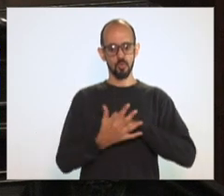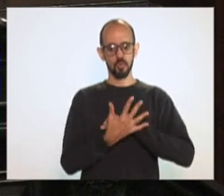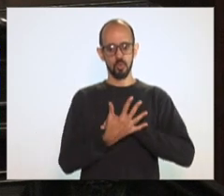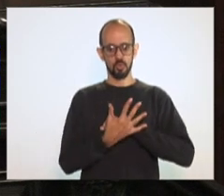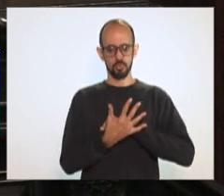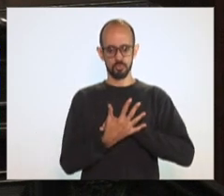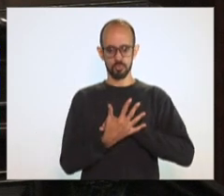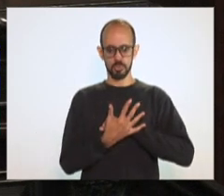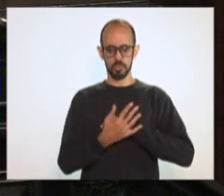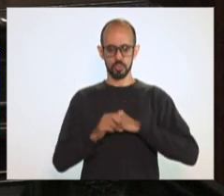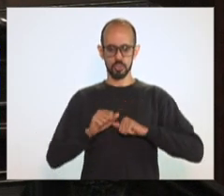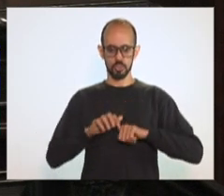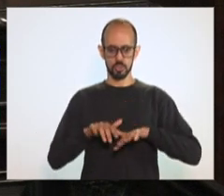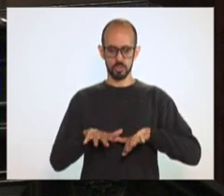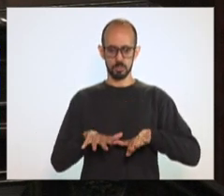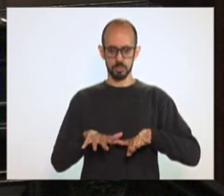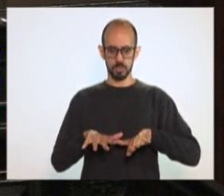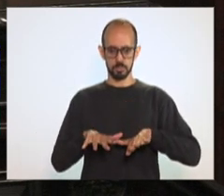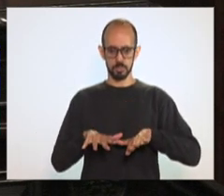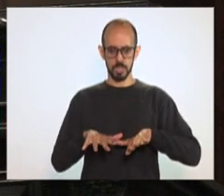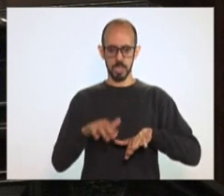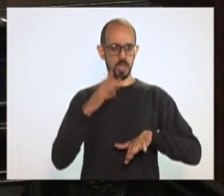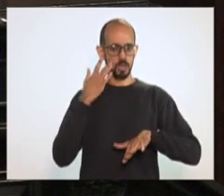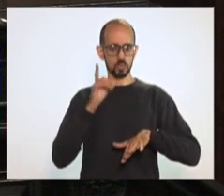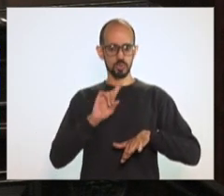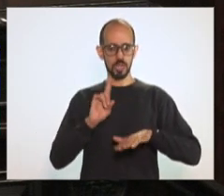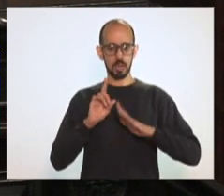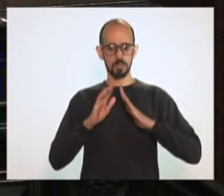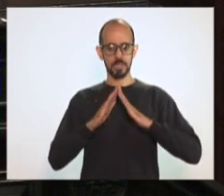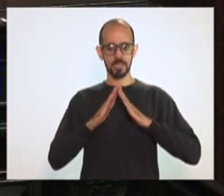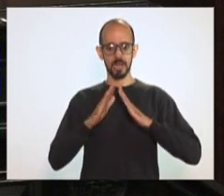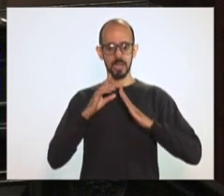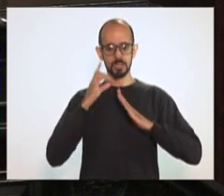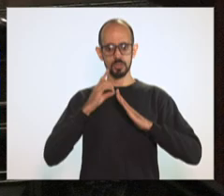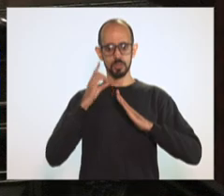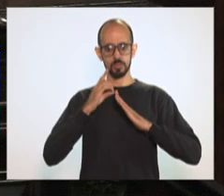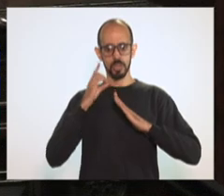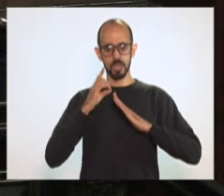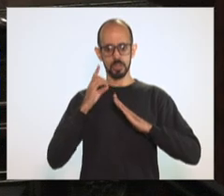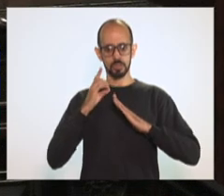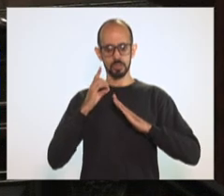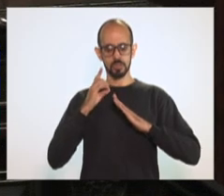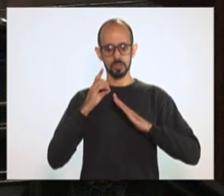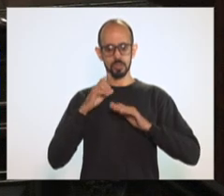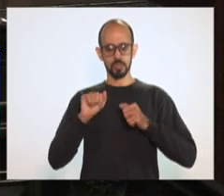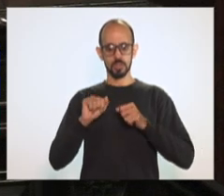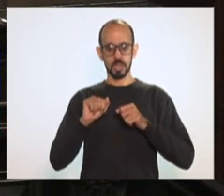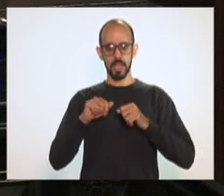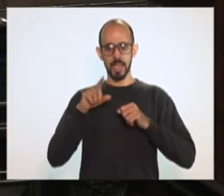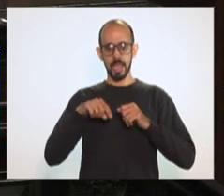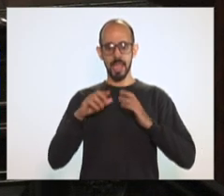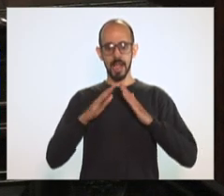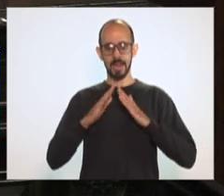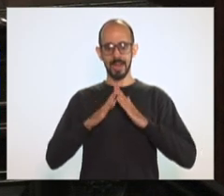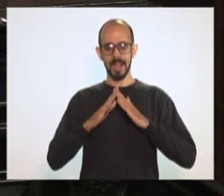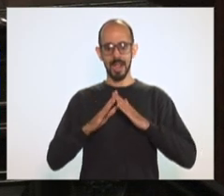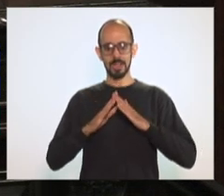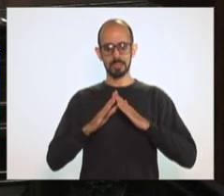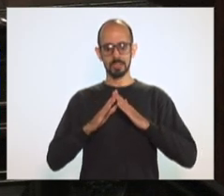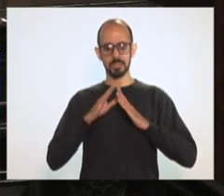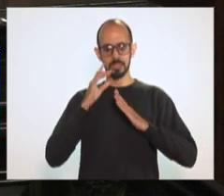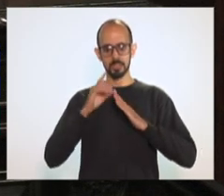Ele não sabe que essa casa saiu na vanguarda dentre os parlamentos do Brasil. Foi a casa legislativa que mais